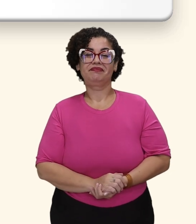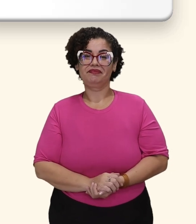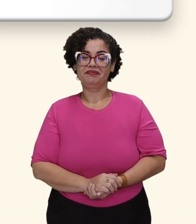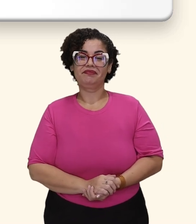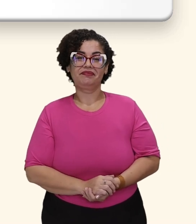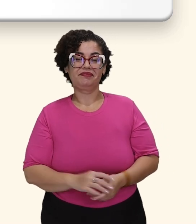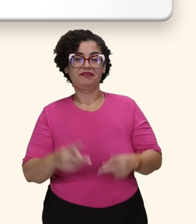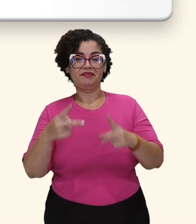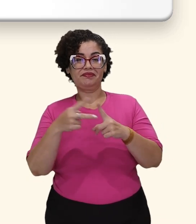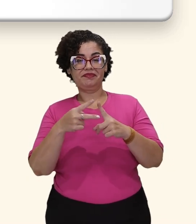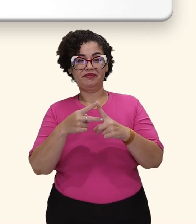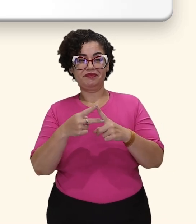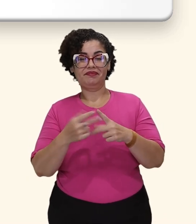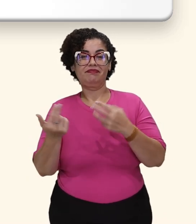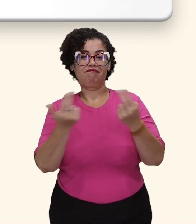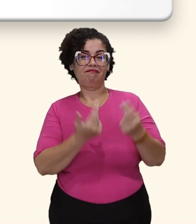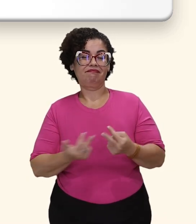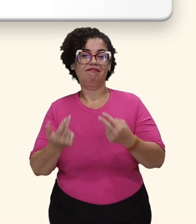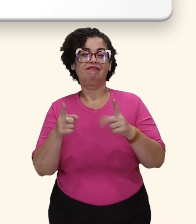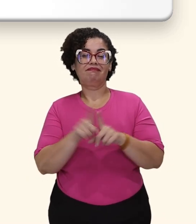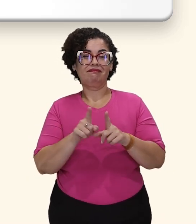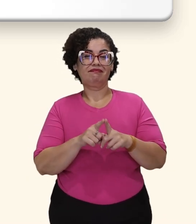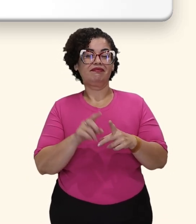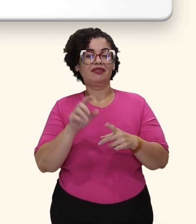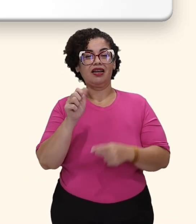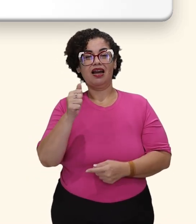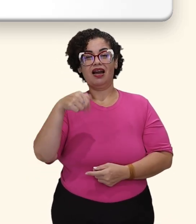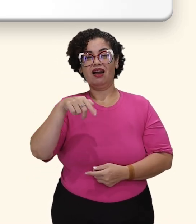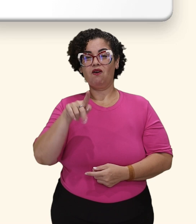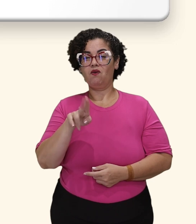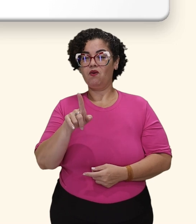Os triângulos se classificam também em relação à medida dos seus ângulos.